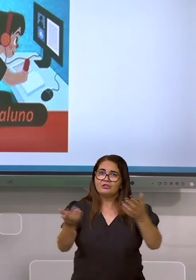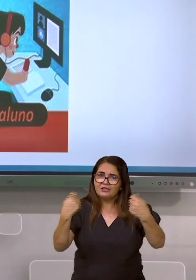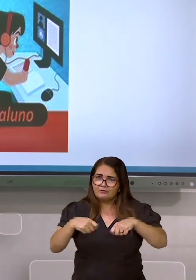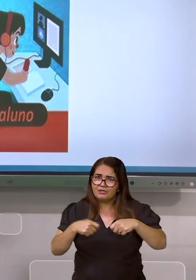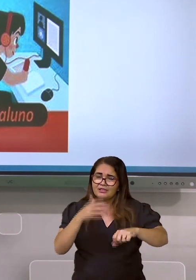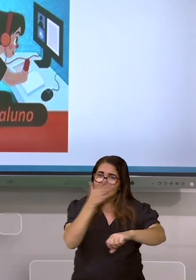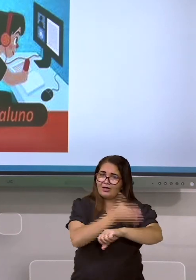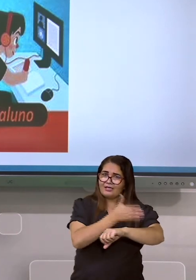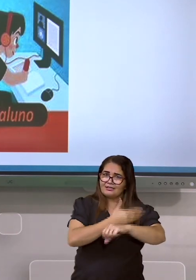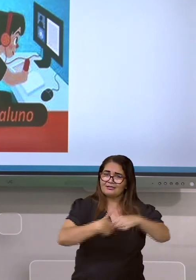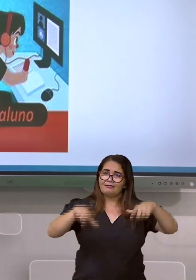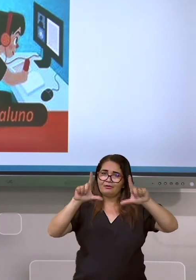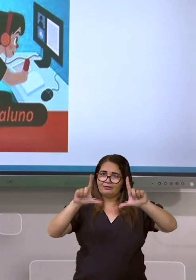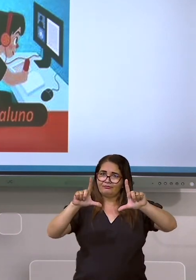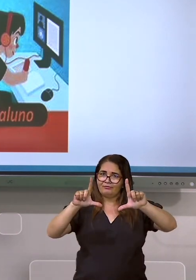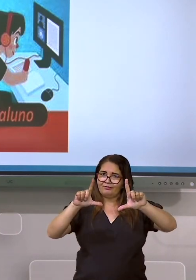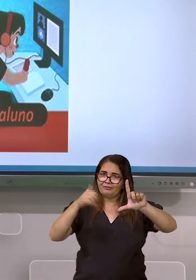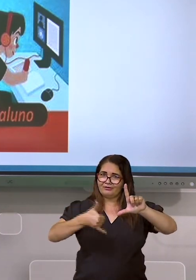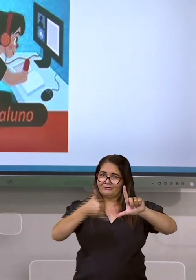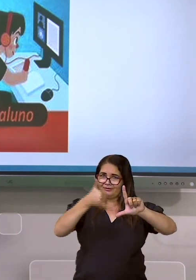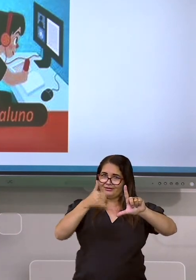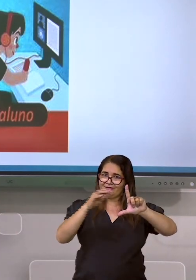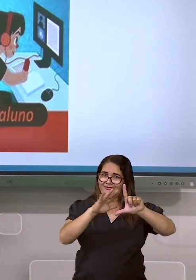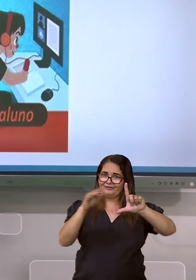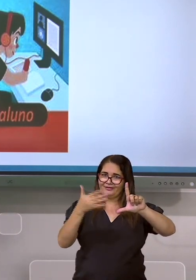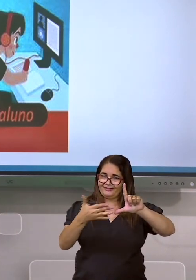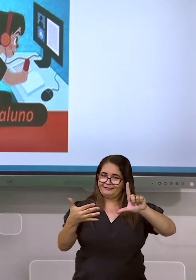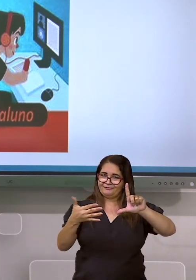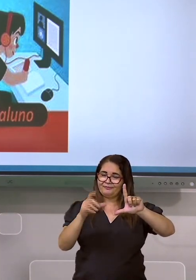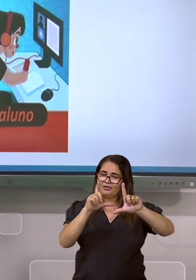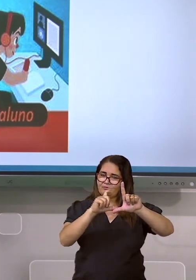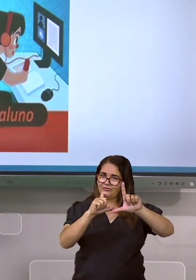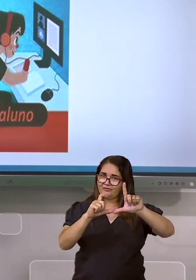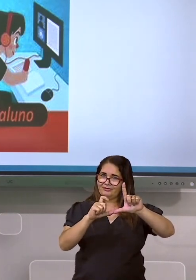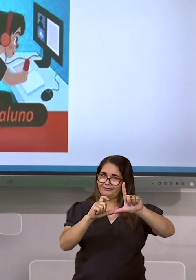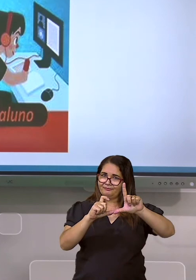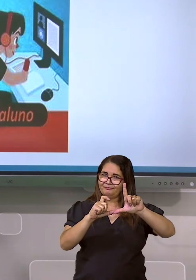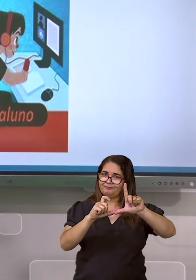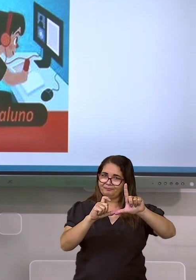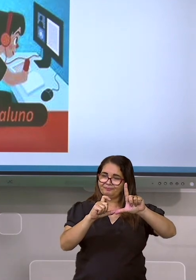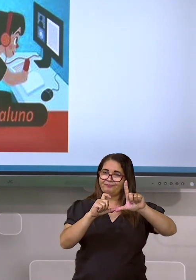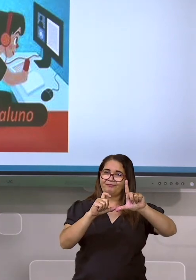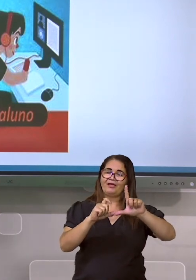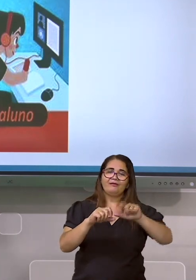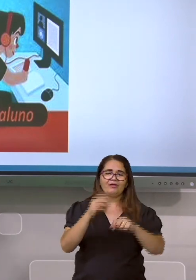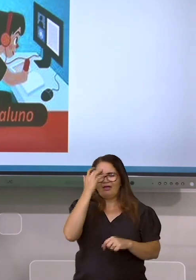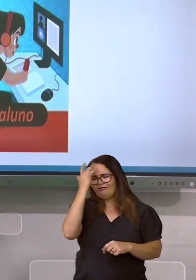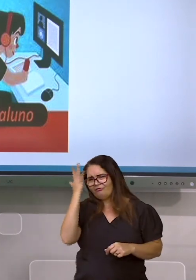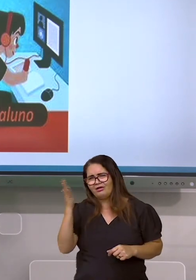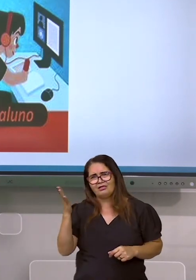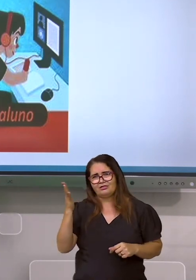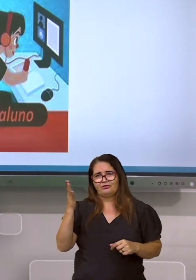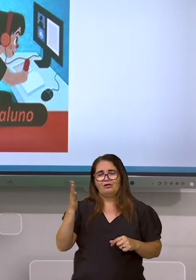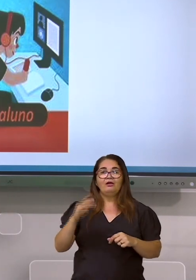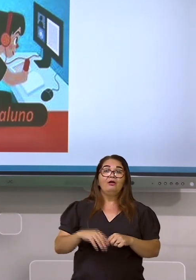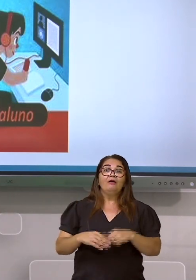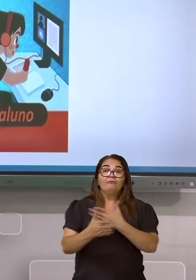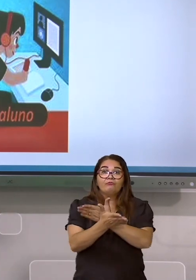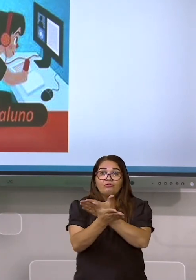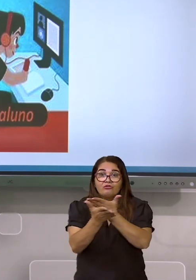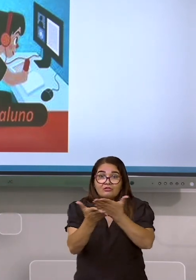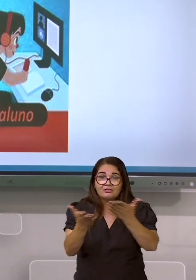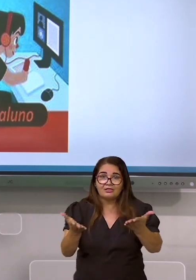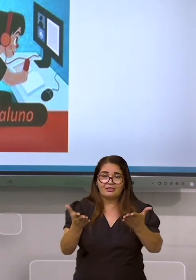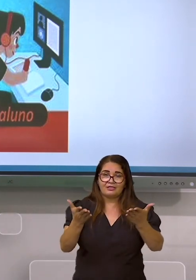plataforma SMED-GV. Tranquilo? Para isso, é facílimo. Basta você apontar